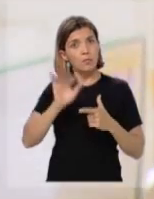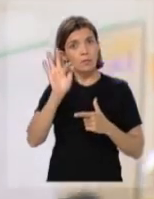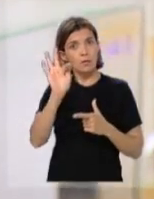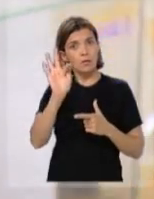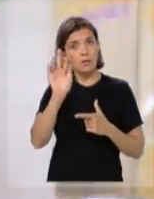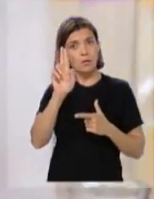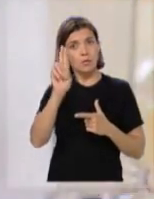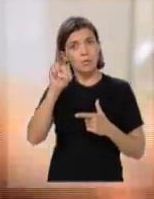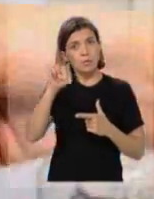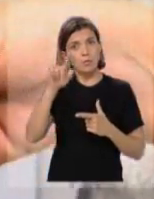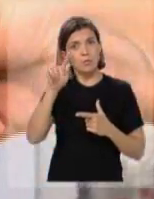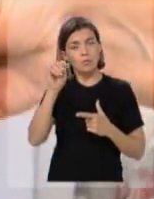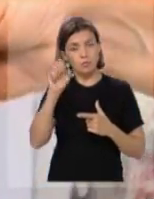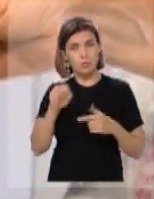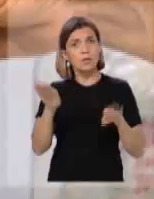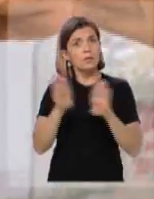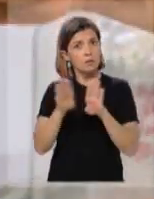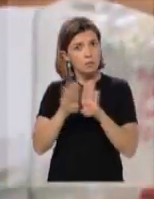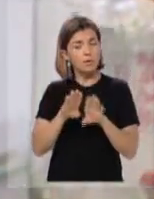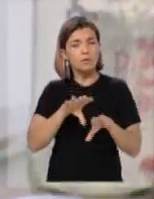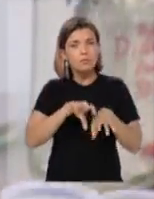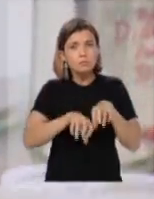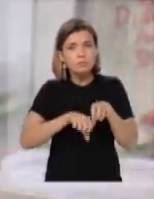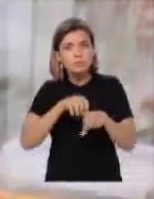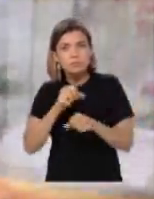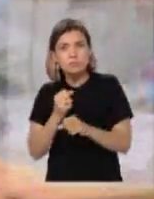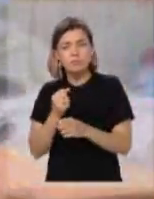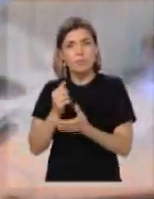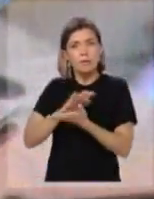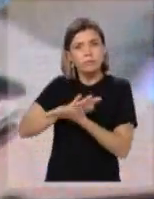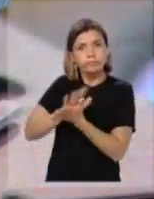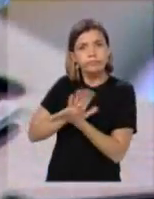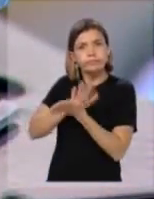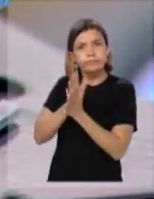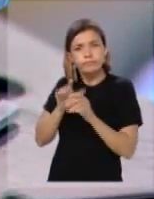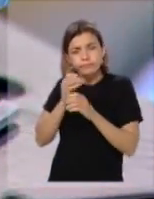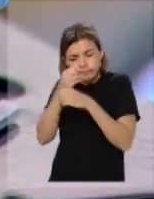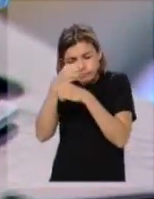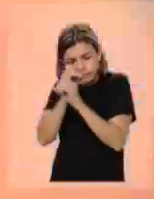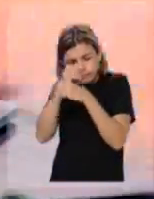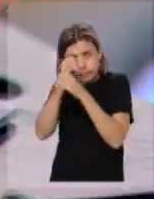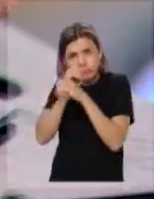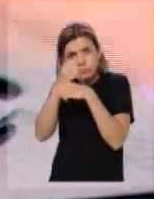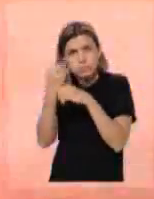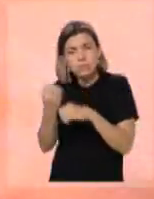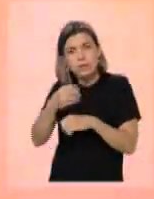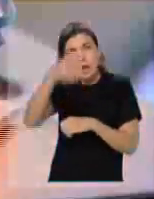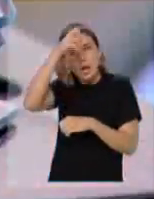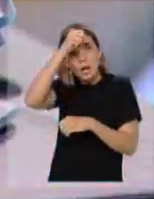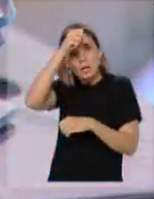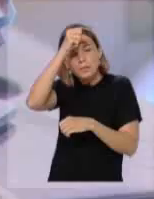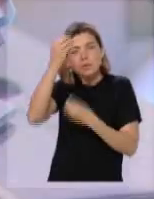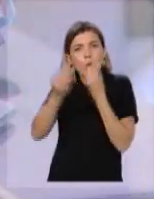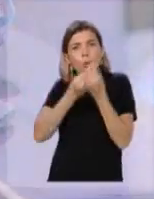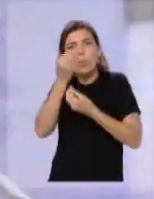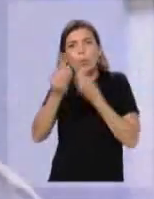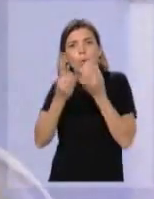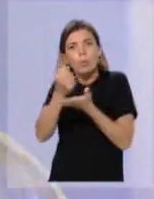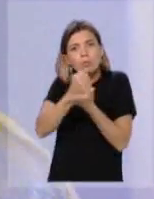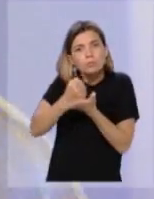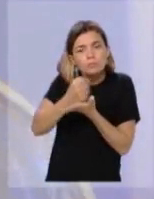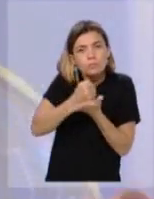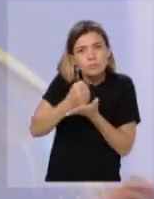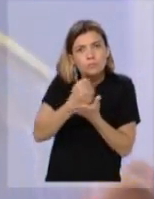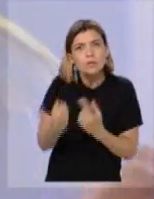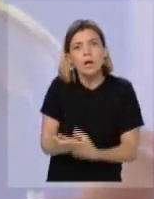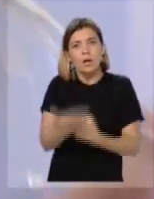Os fungos podem também ajudar na cura das doenças. Alguns desempenham um papel importantíssimo para